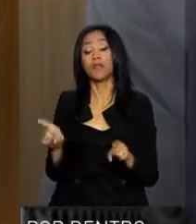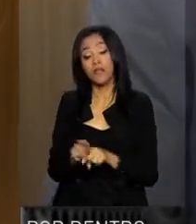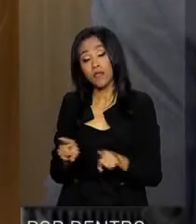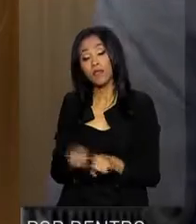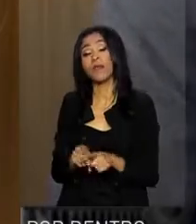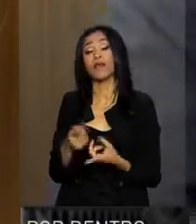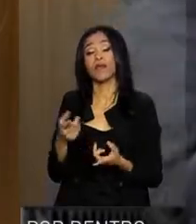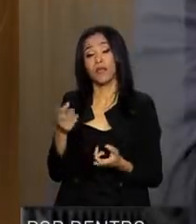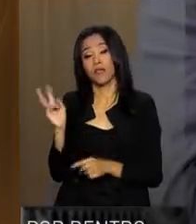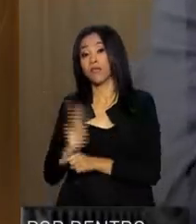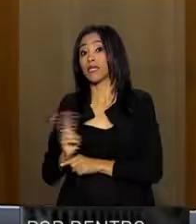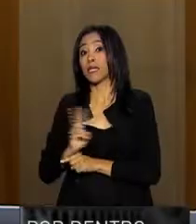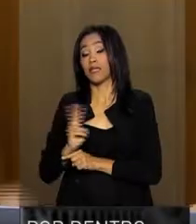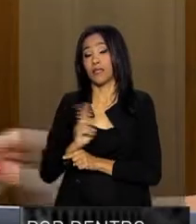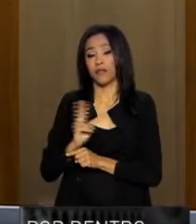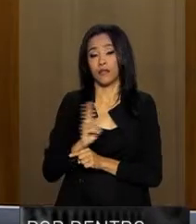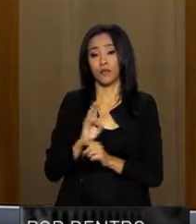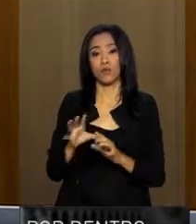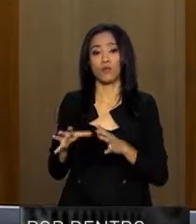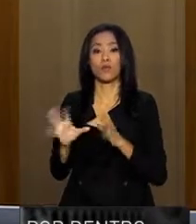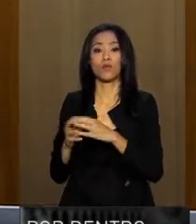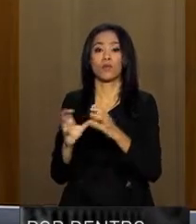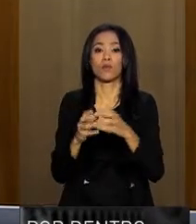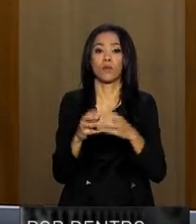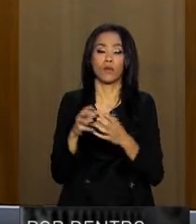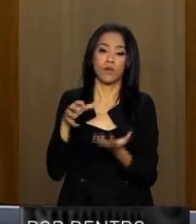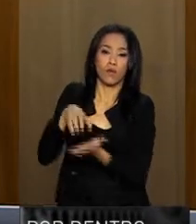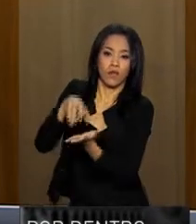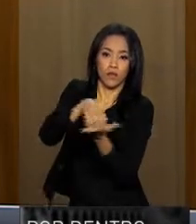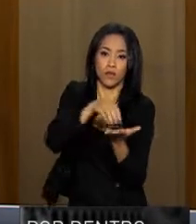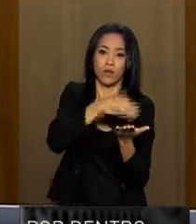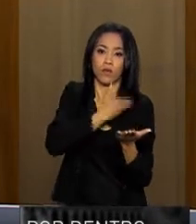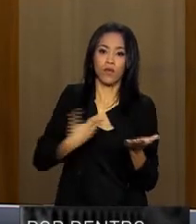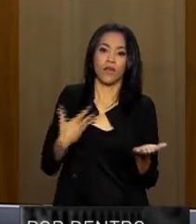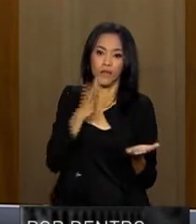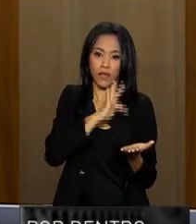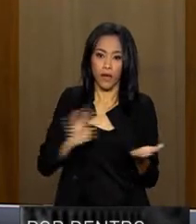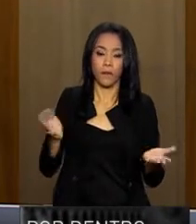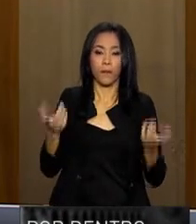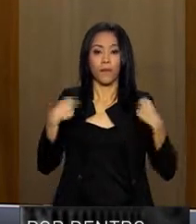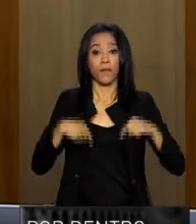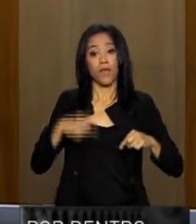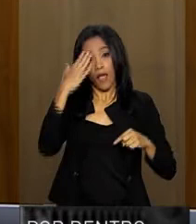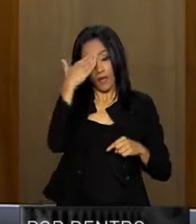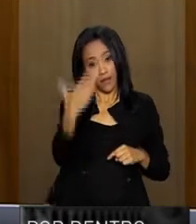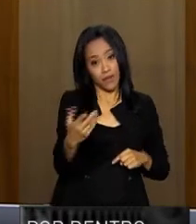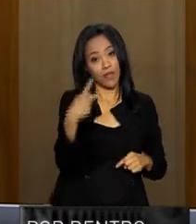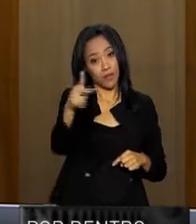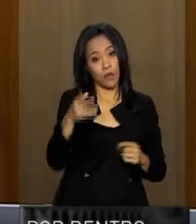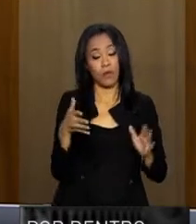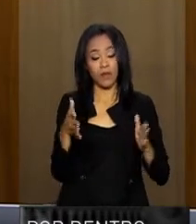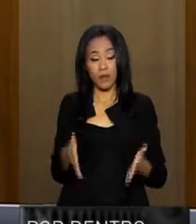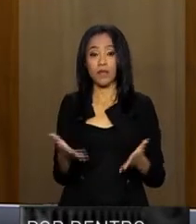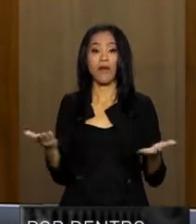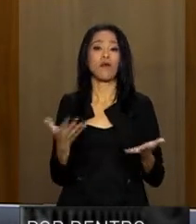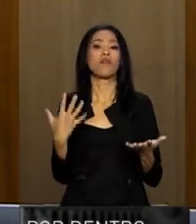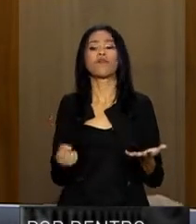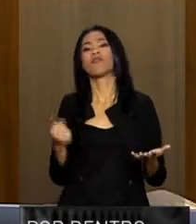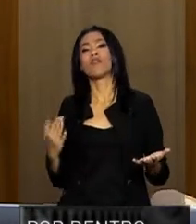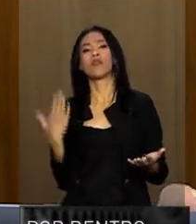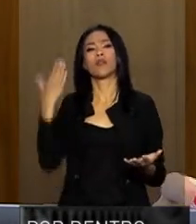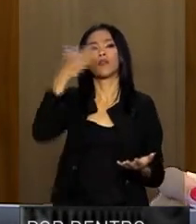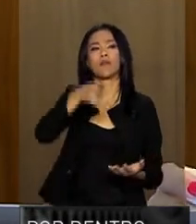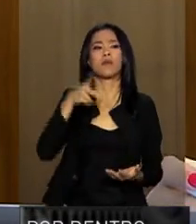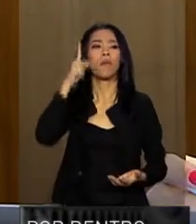federais agradeço a participação do júnior moreira da rádio itatiaia de belo horizonte minas gerais a gente segue agora até joão pessoa na paraíba